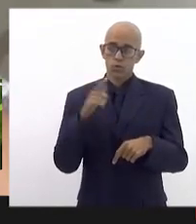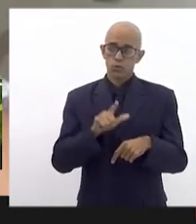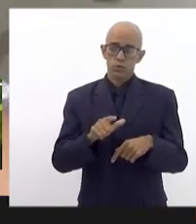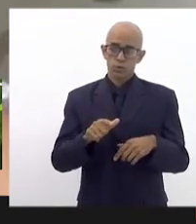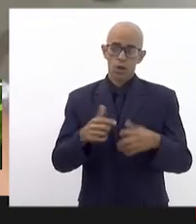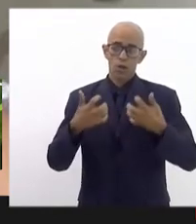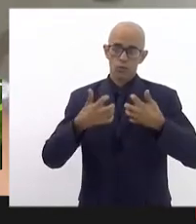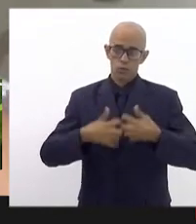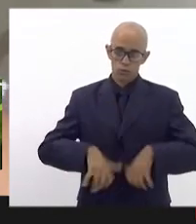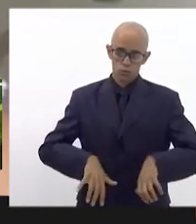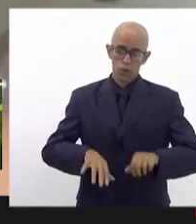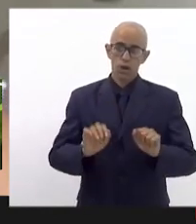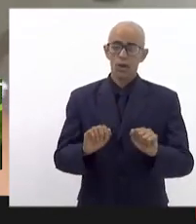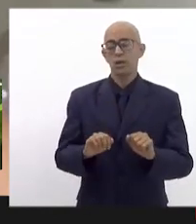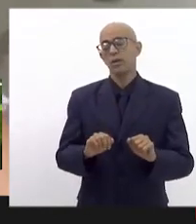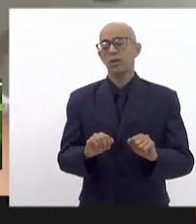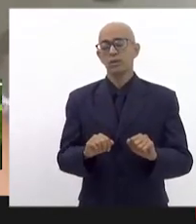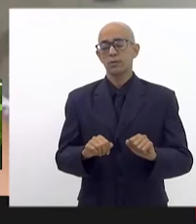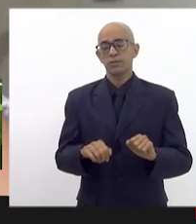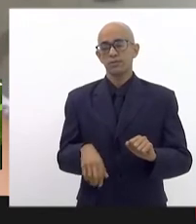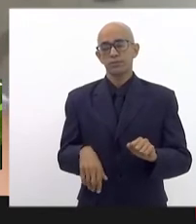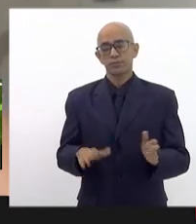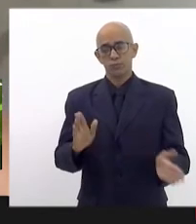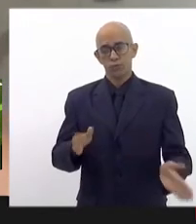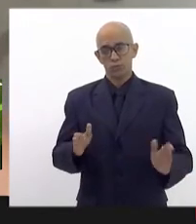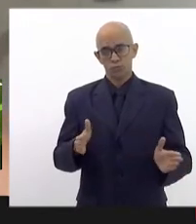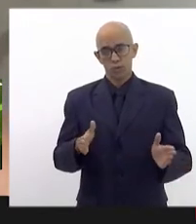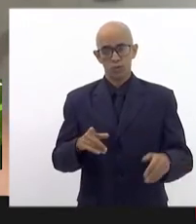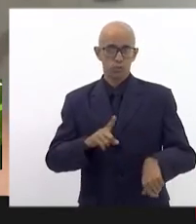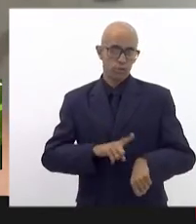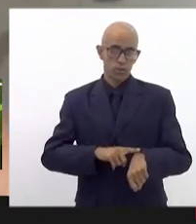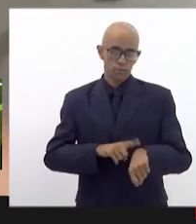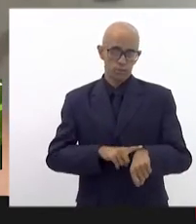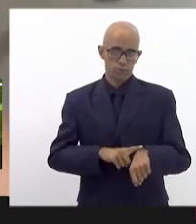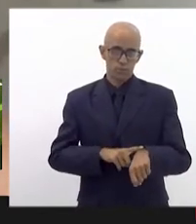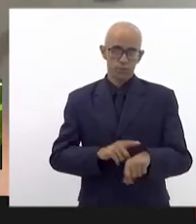definitivamente implementado e conduzido ao longo do tempo. Tá?